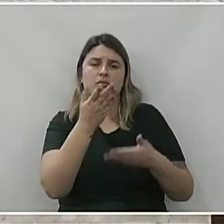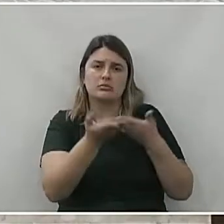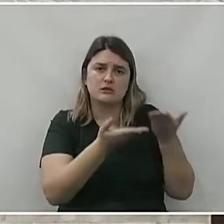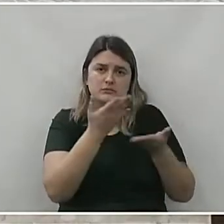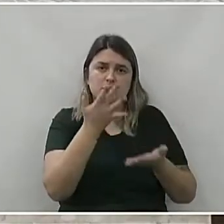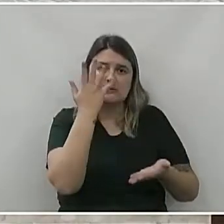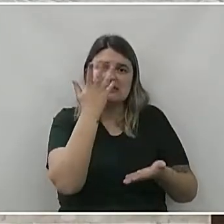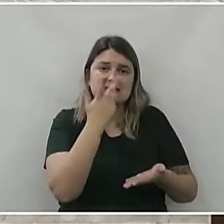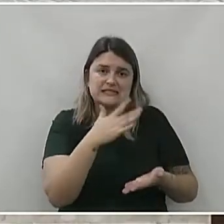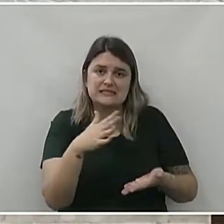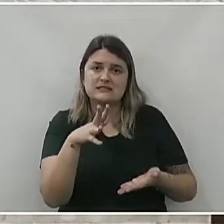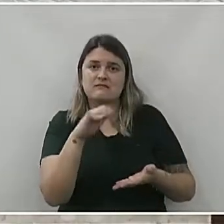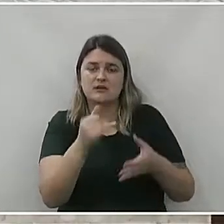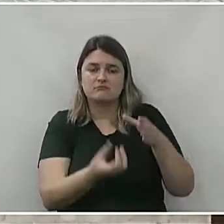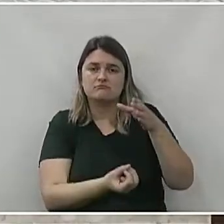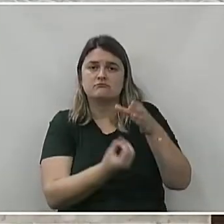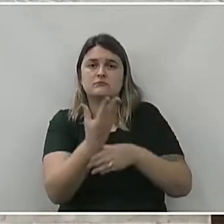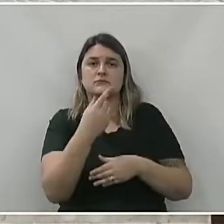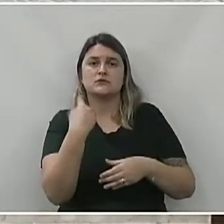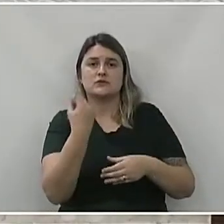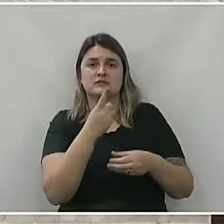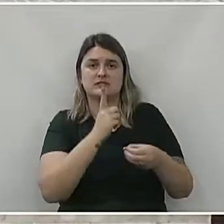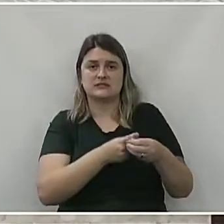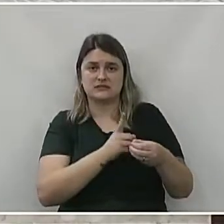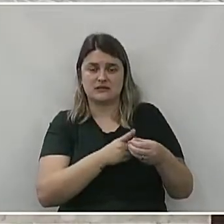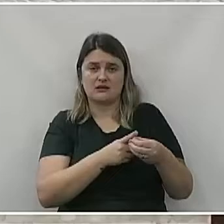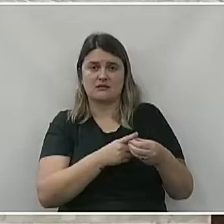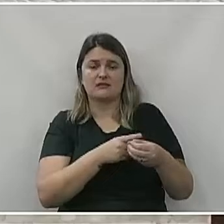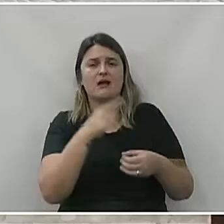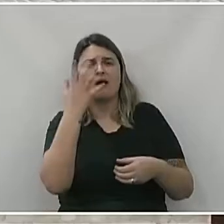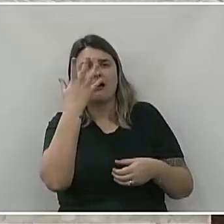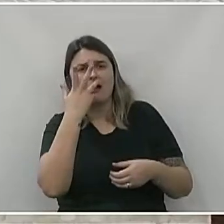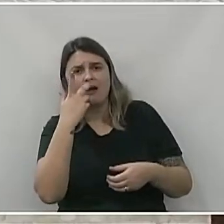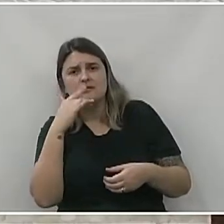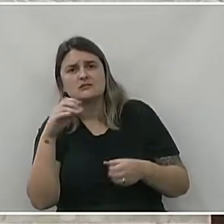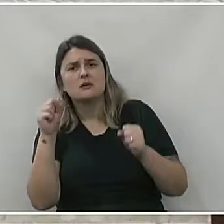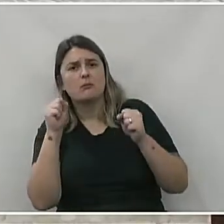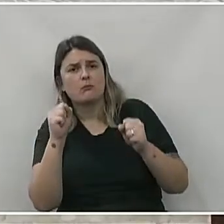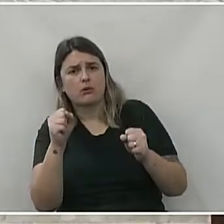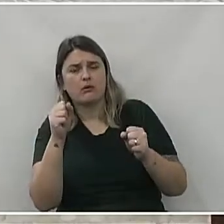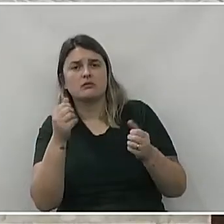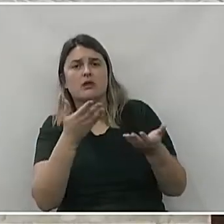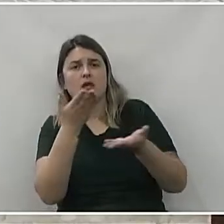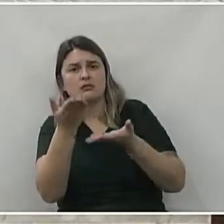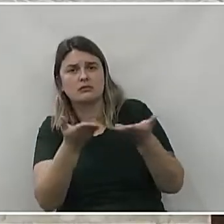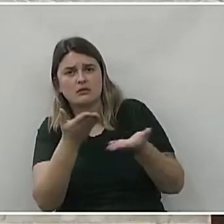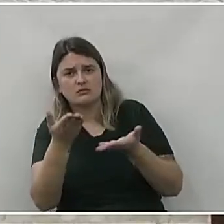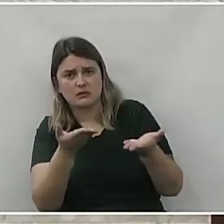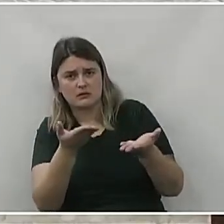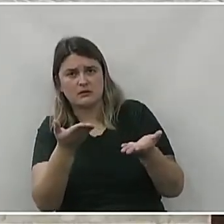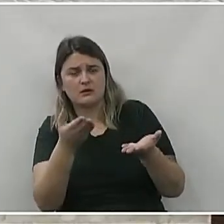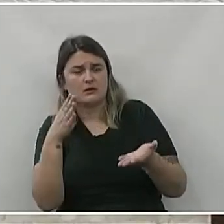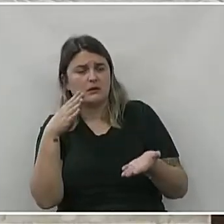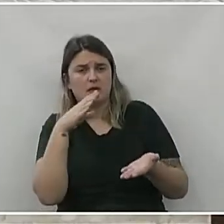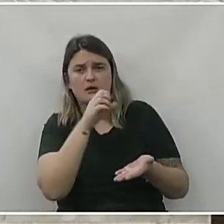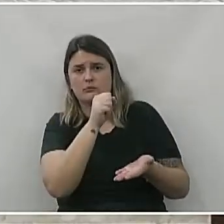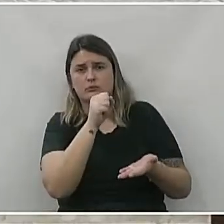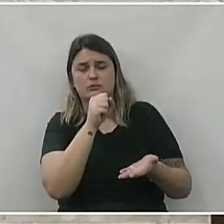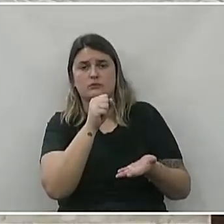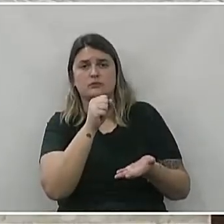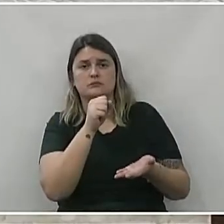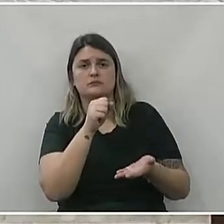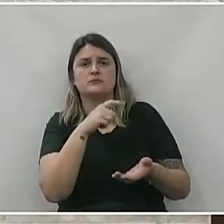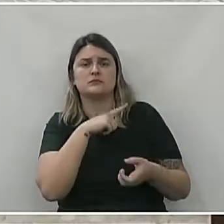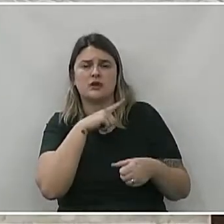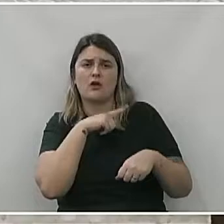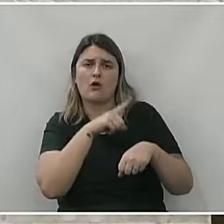será implantado aí em nossa cidade, onde as crianças vão poder ser atendidas mais rapidamente. Vai